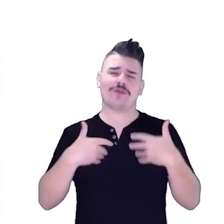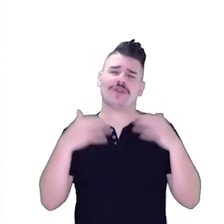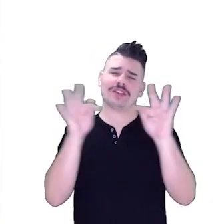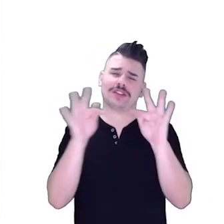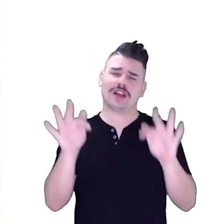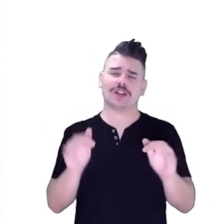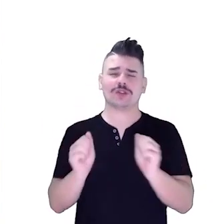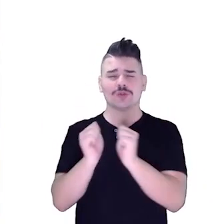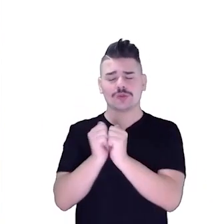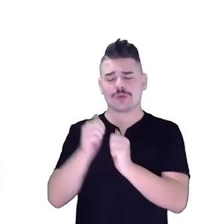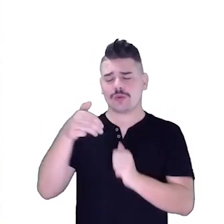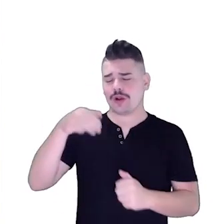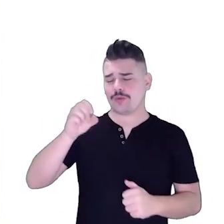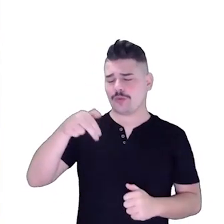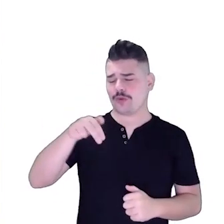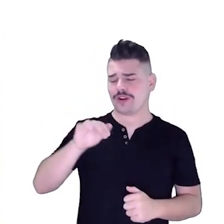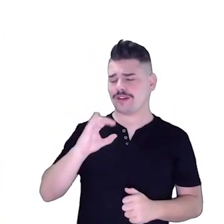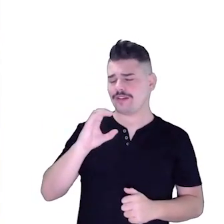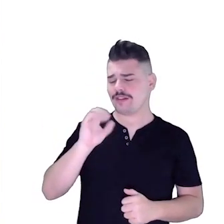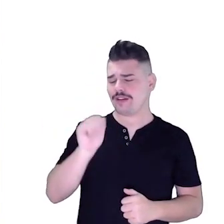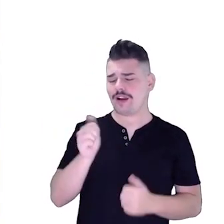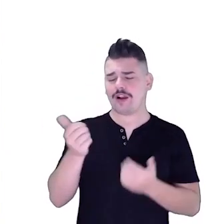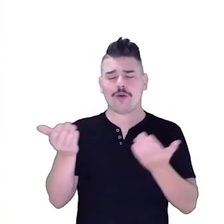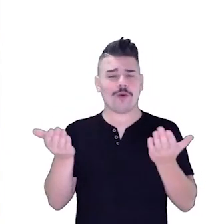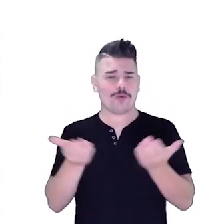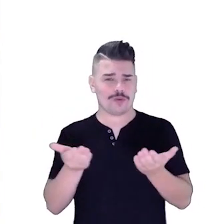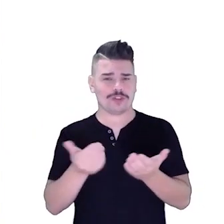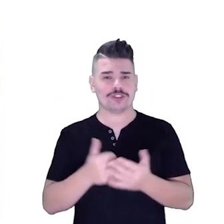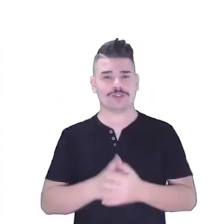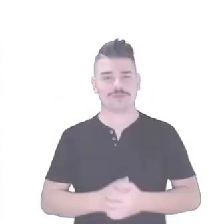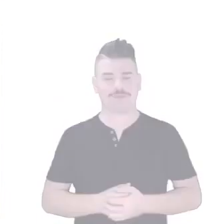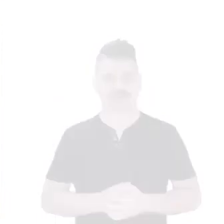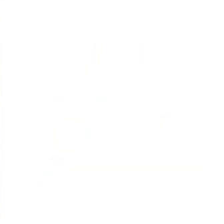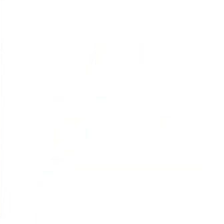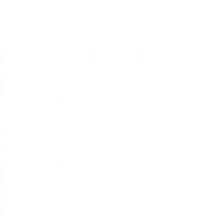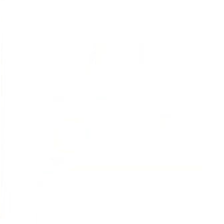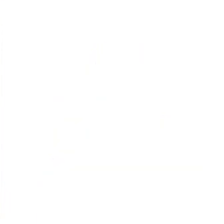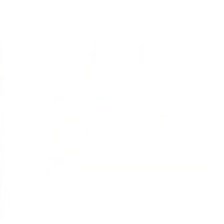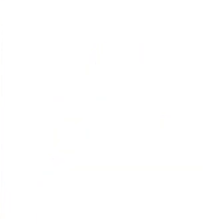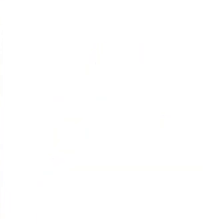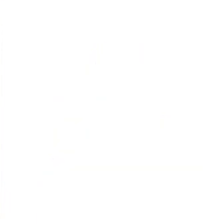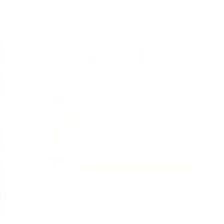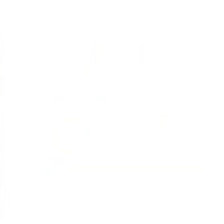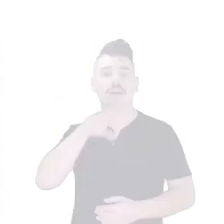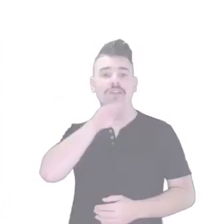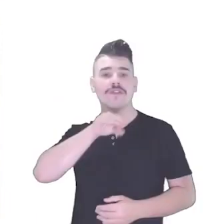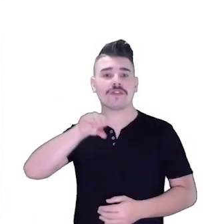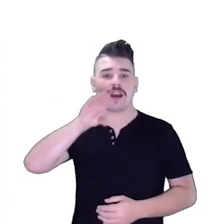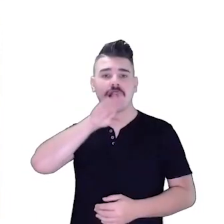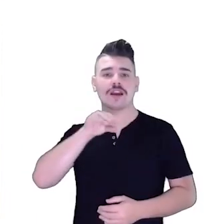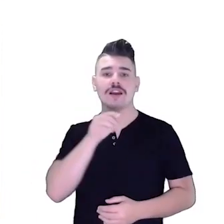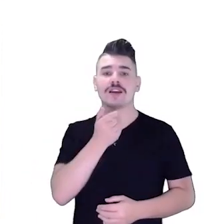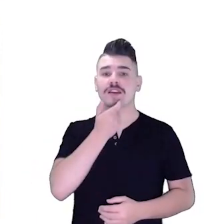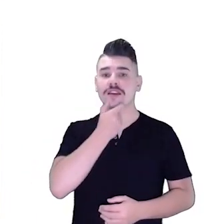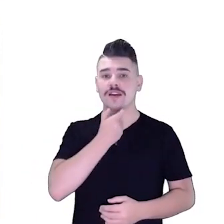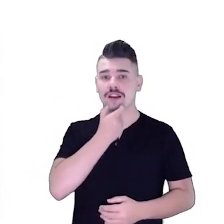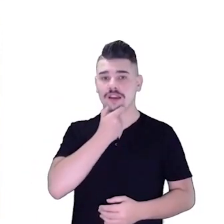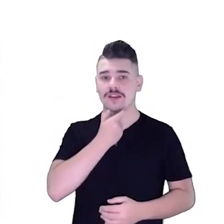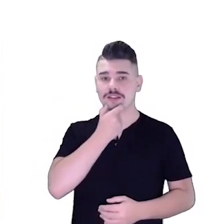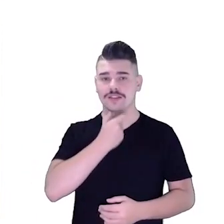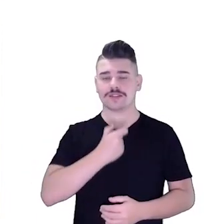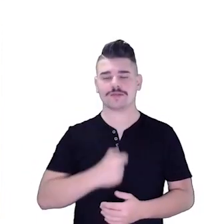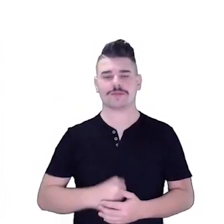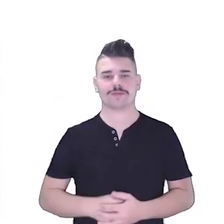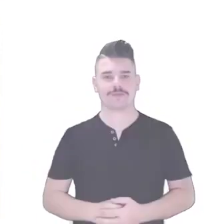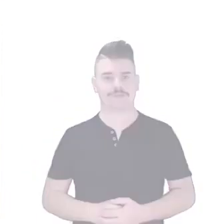da felicidade de estar aqui com Mônica hoje. So, Mônica, Regina was just saying